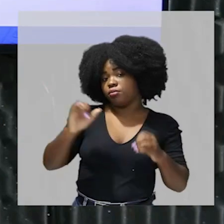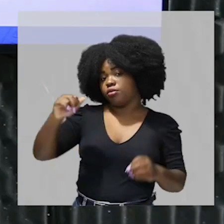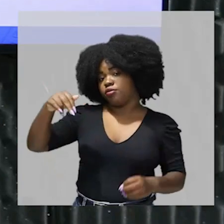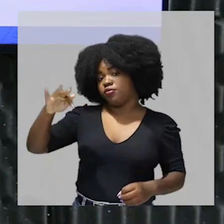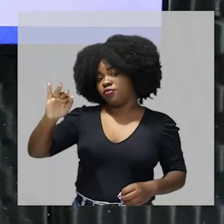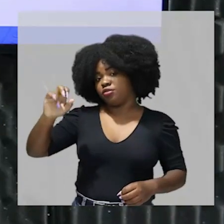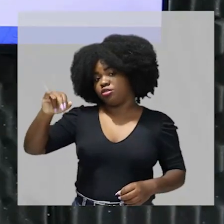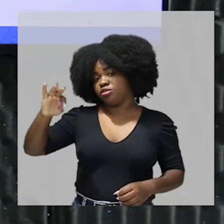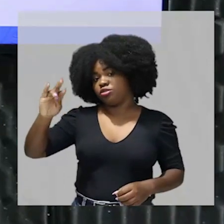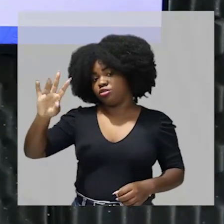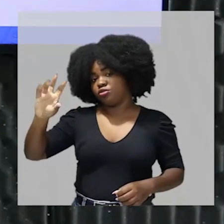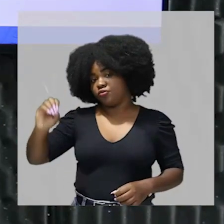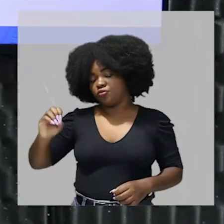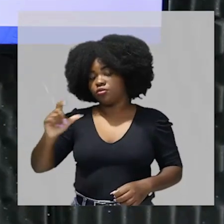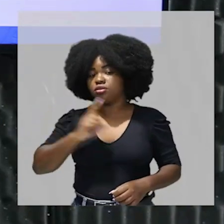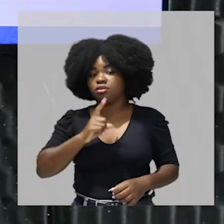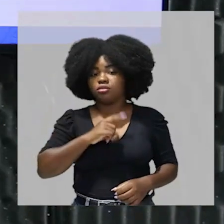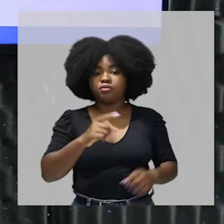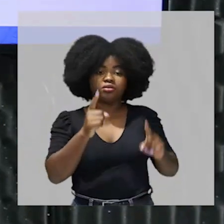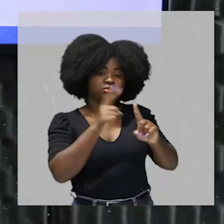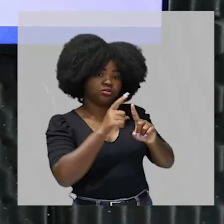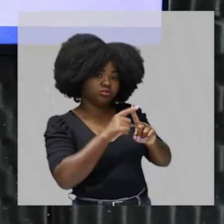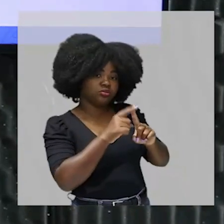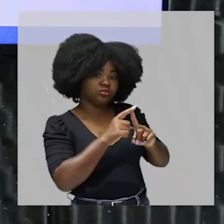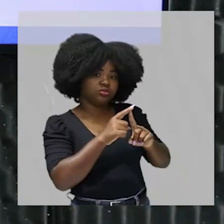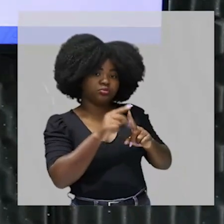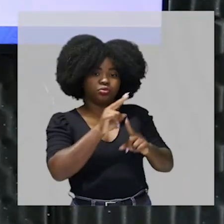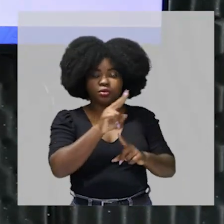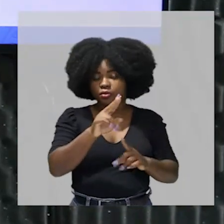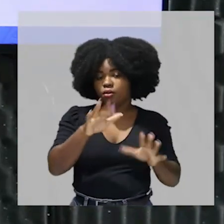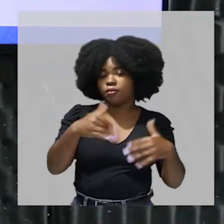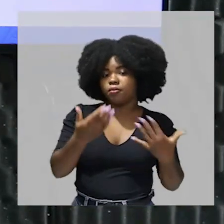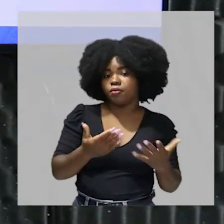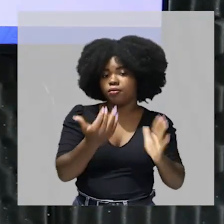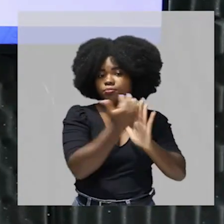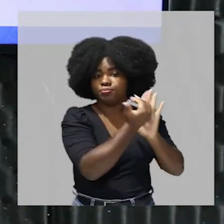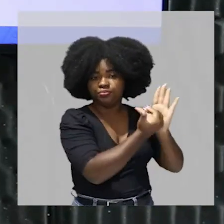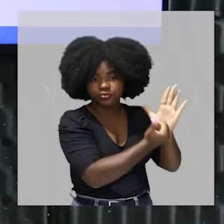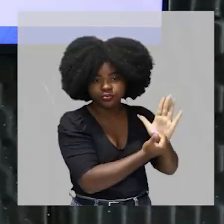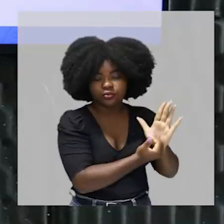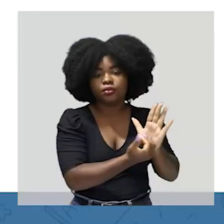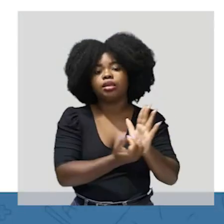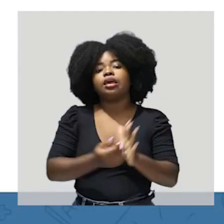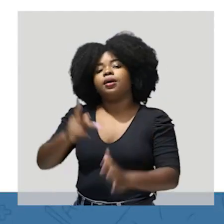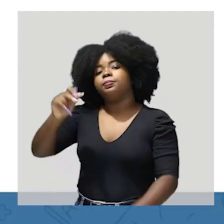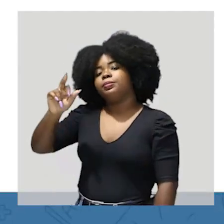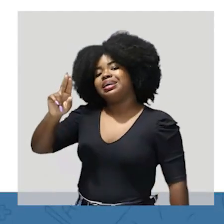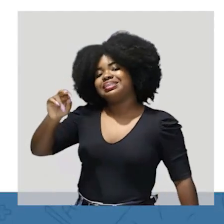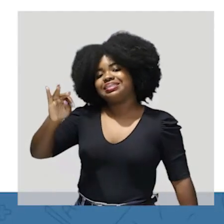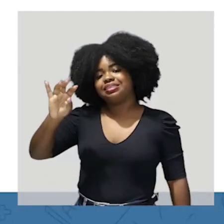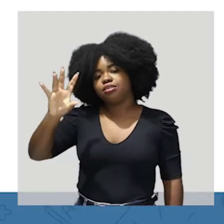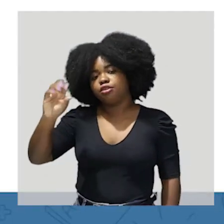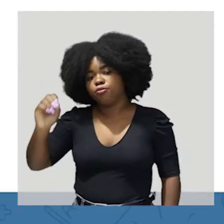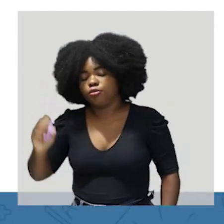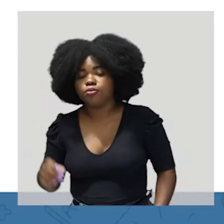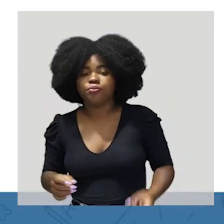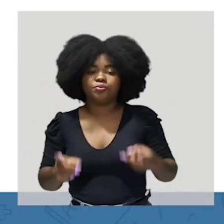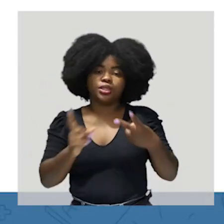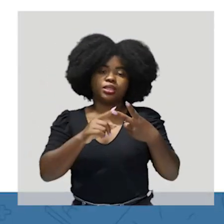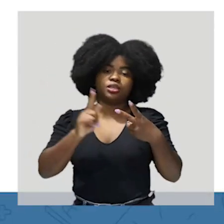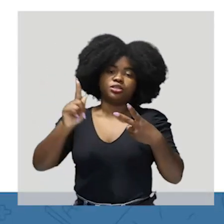os verbos tem formas nominais infinitivo particípio e gerúndio é conhecimentos